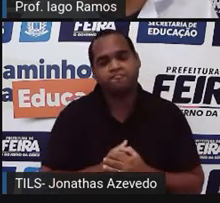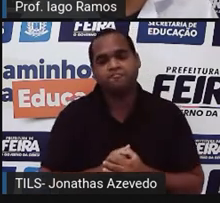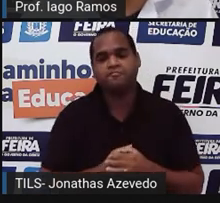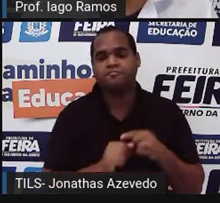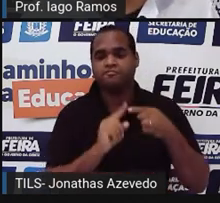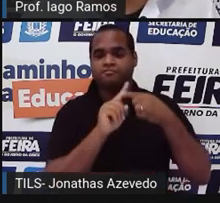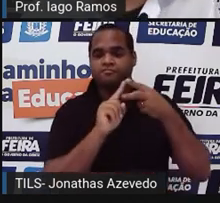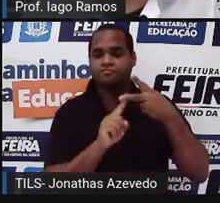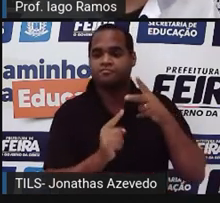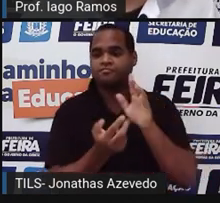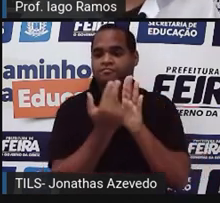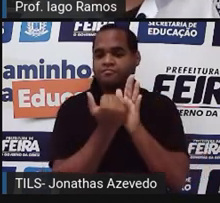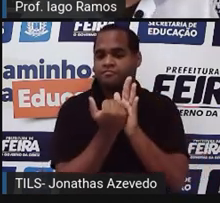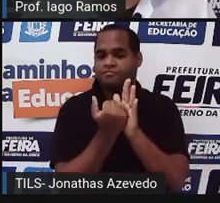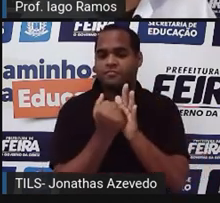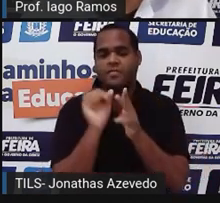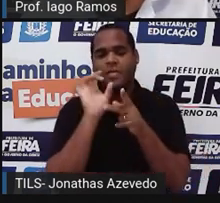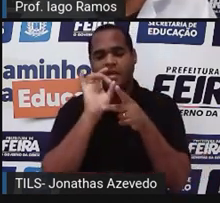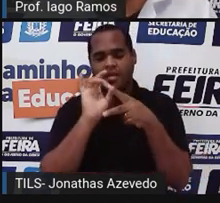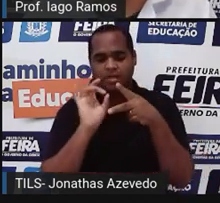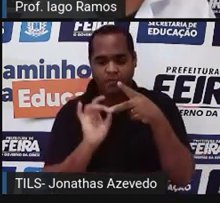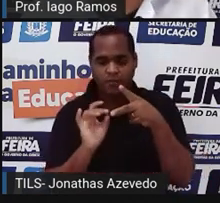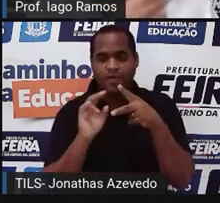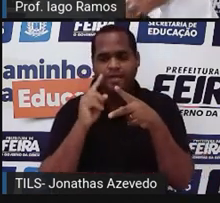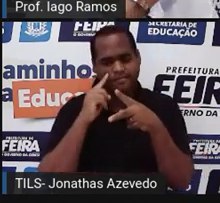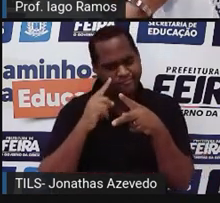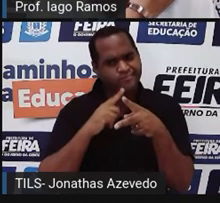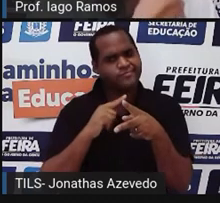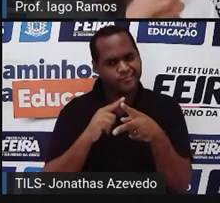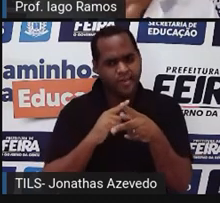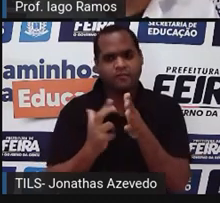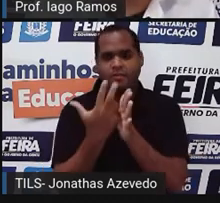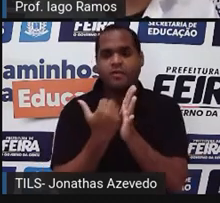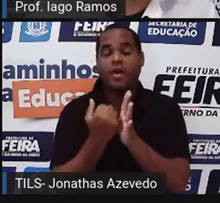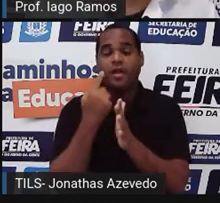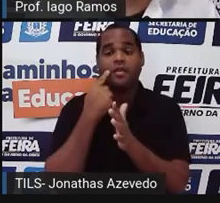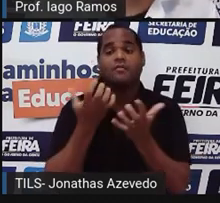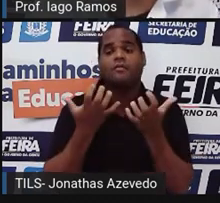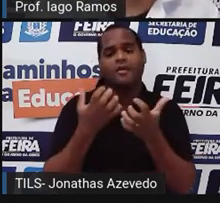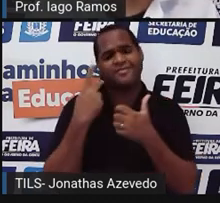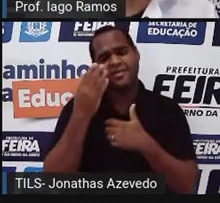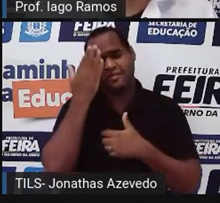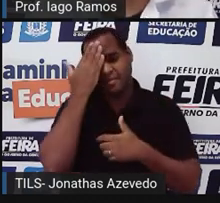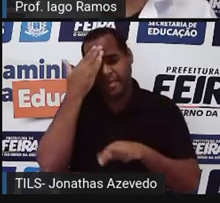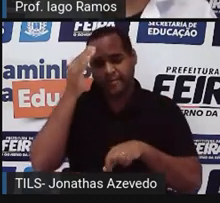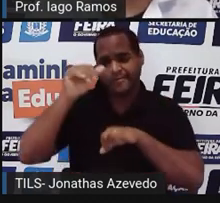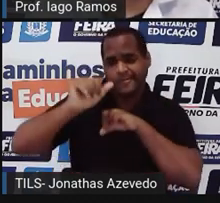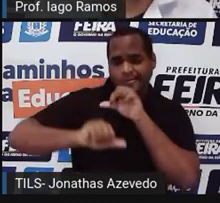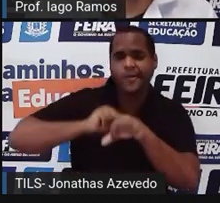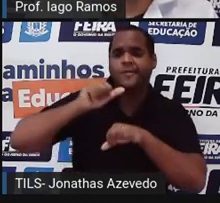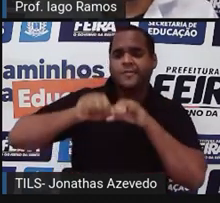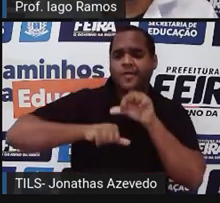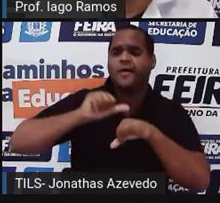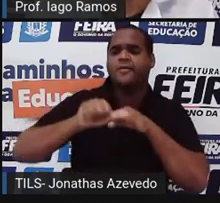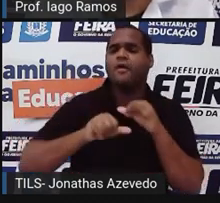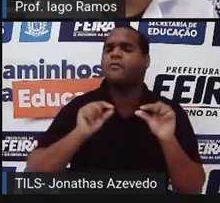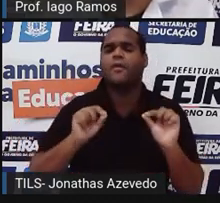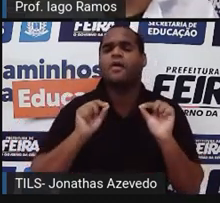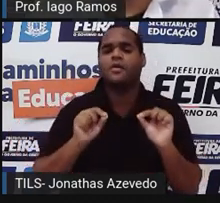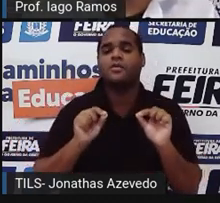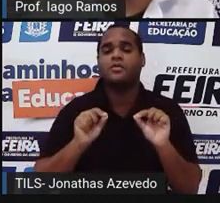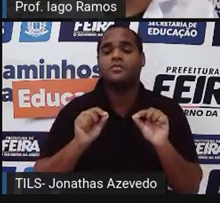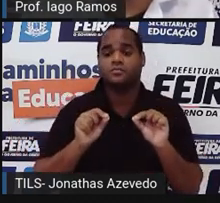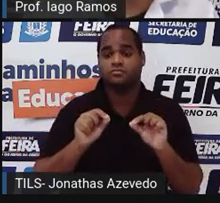duas imagens ali, em cada imagem tem duas figuras, e aí eu quero saber qual é a transformação em cada caso. Qual